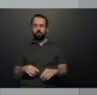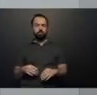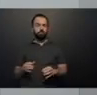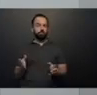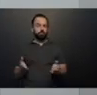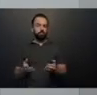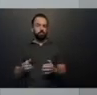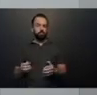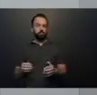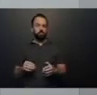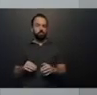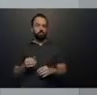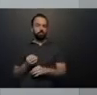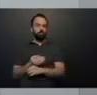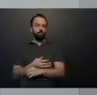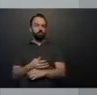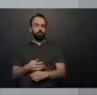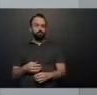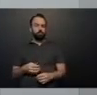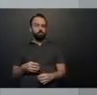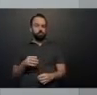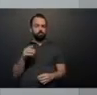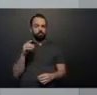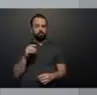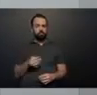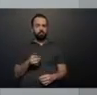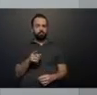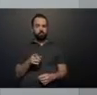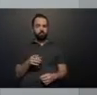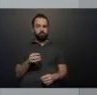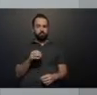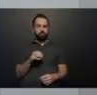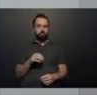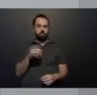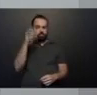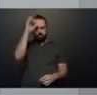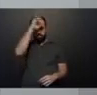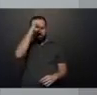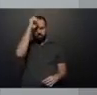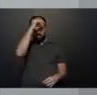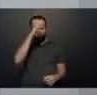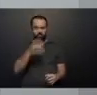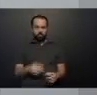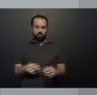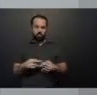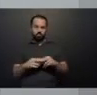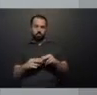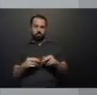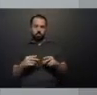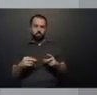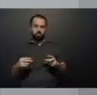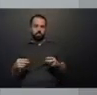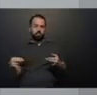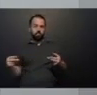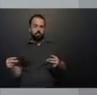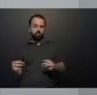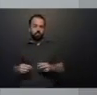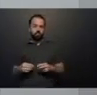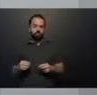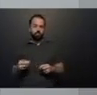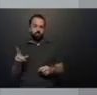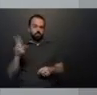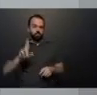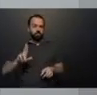pessoal, eu espero que vocês tenham tido uma ideia, né, tenham se habituado com as coisas que a gente usa, com